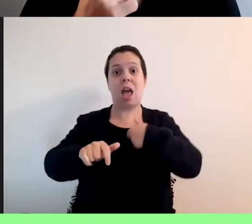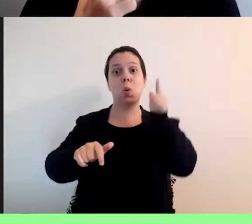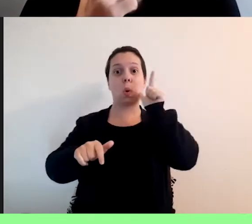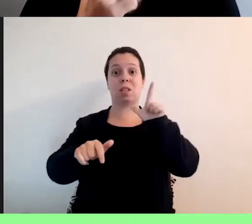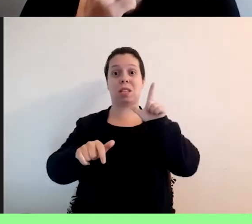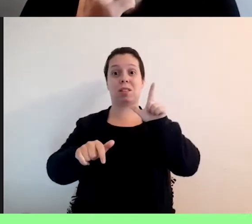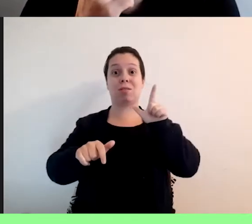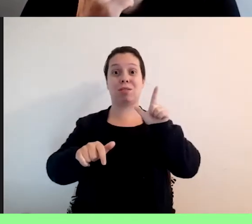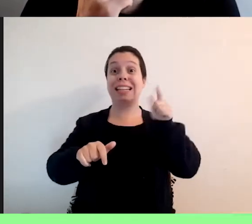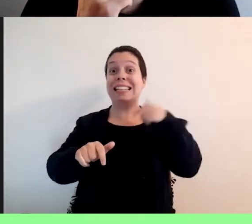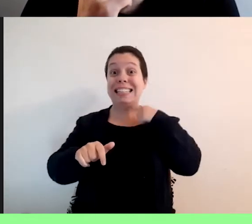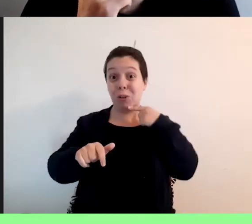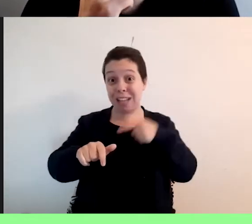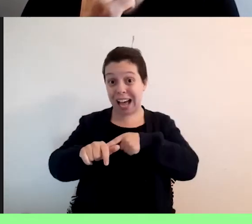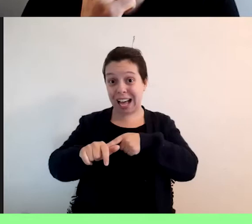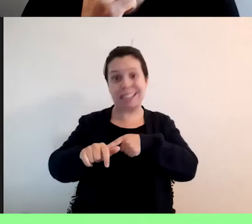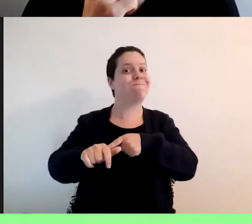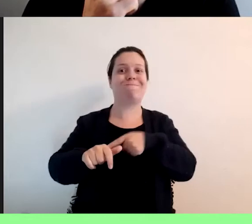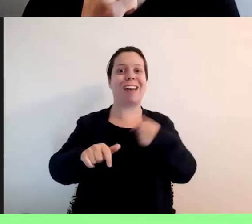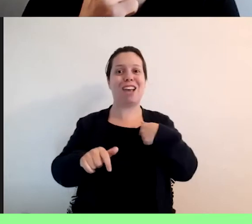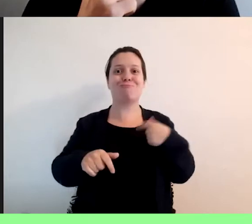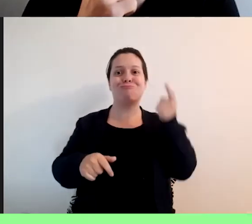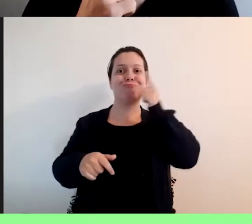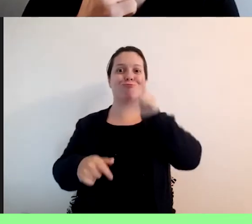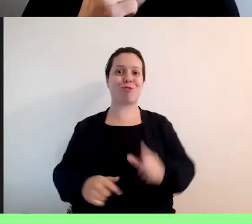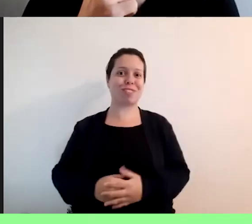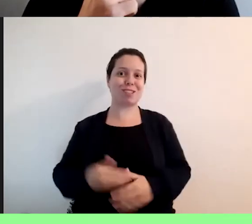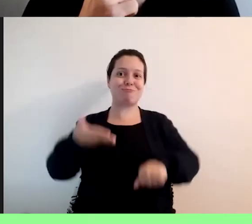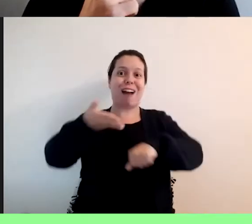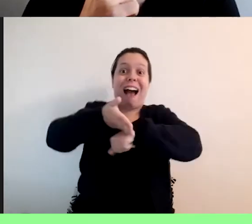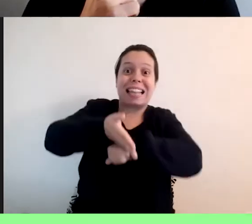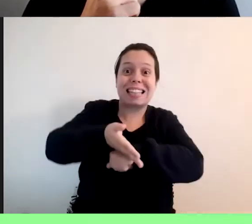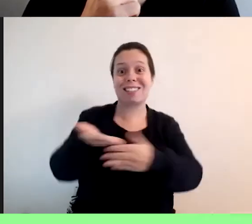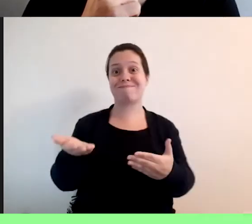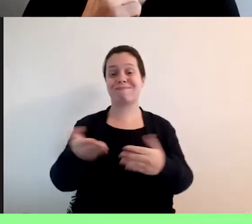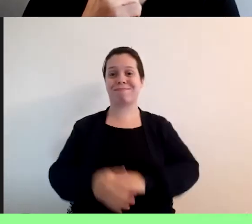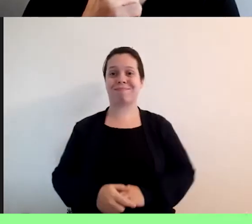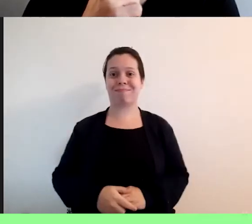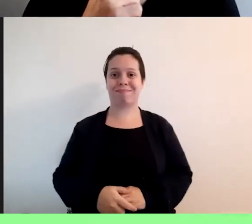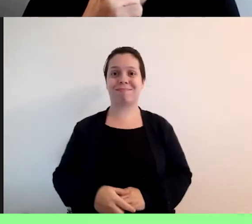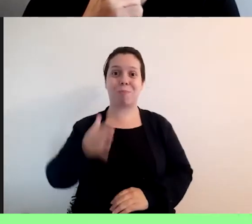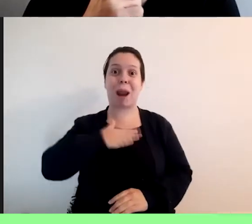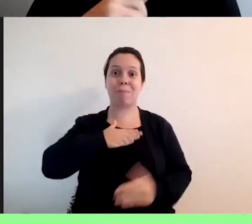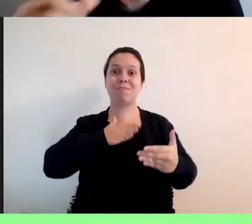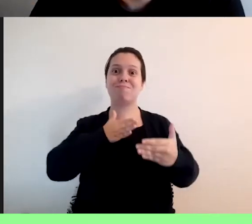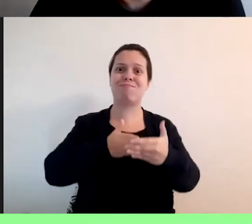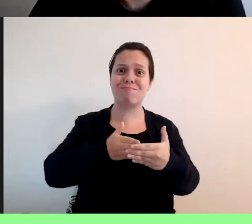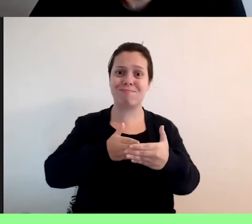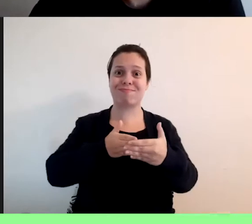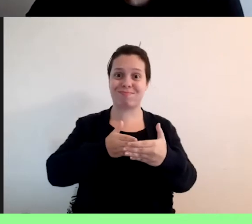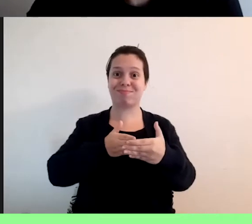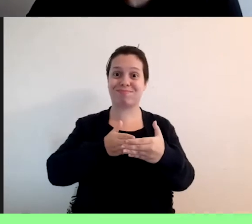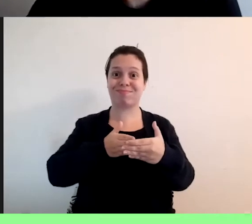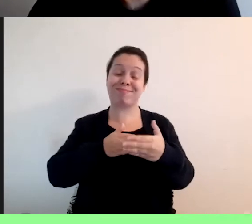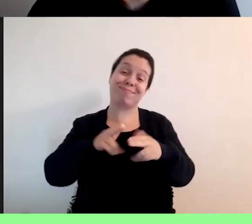com o mouse, eu não consigo acessar, né? Tem essa falta de acesso para mim por conta